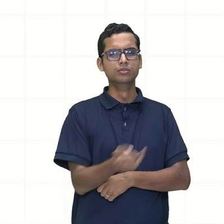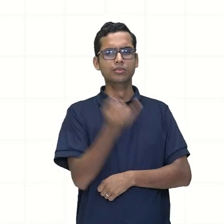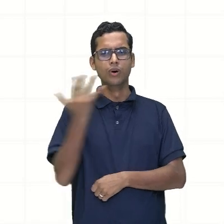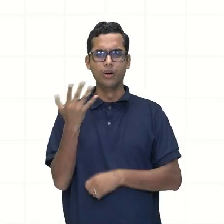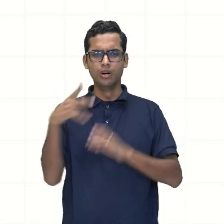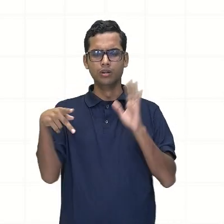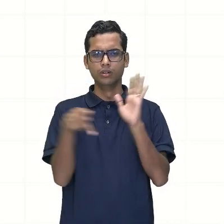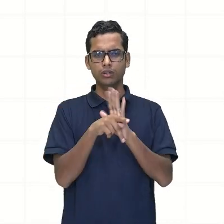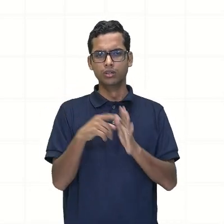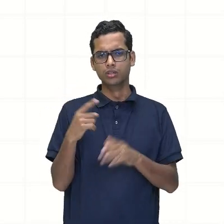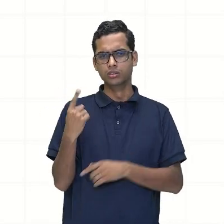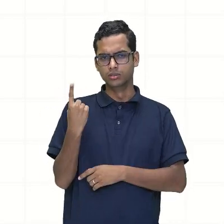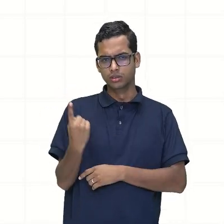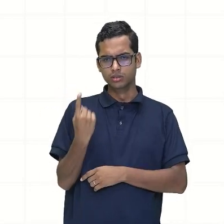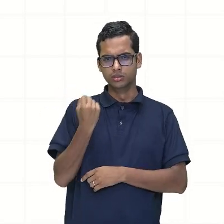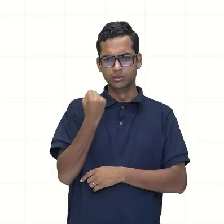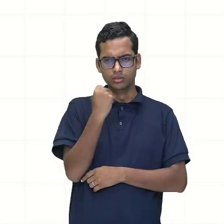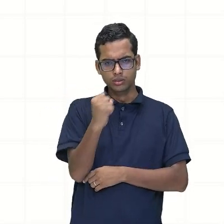180.